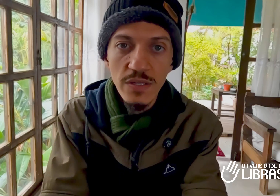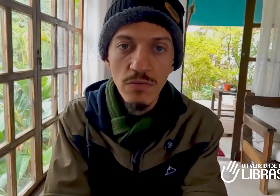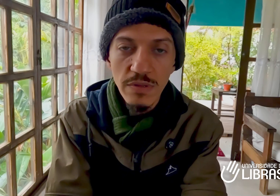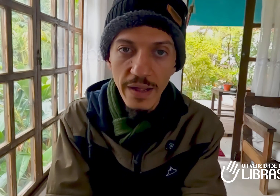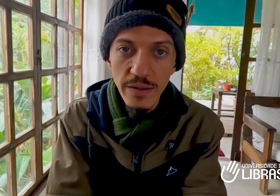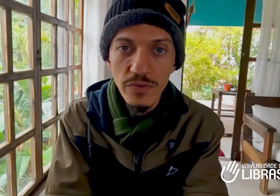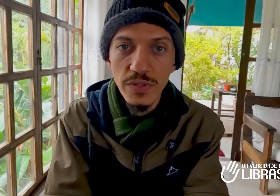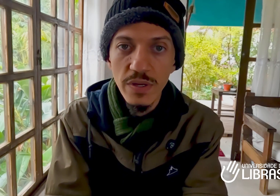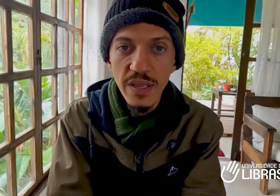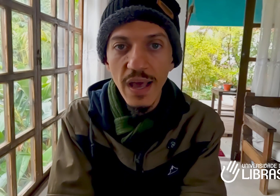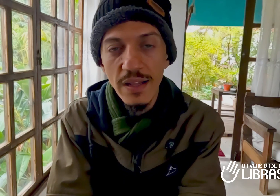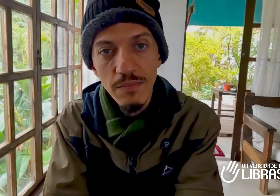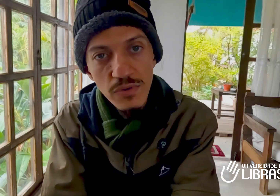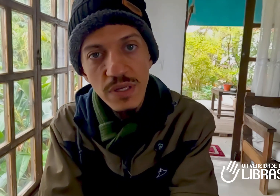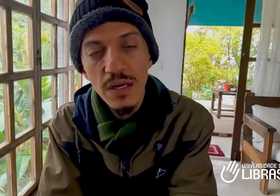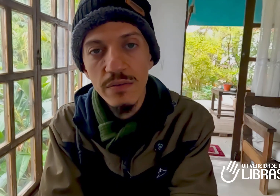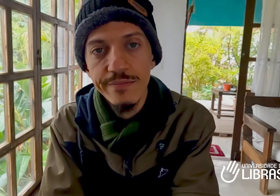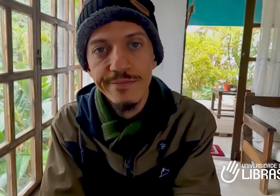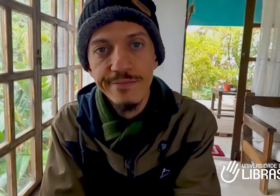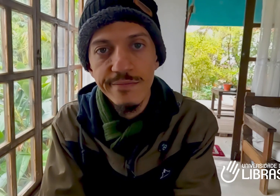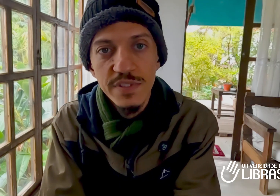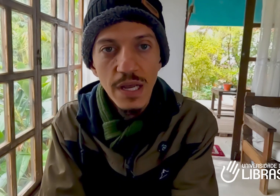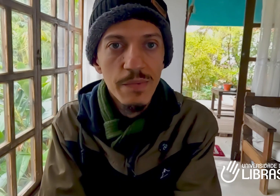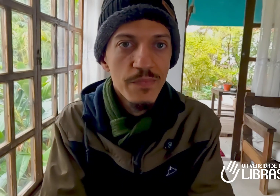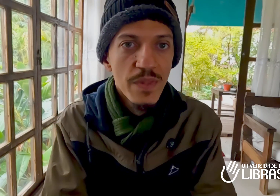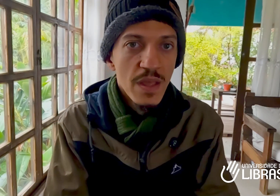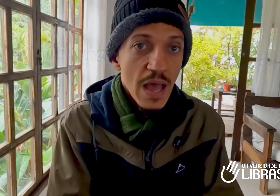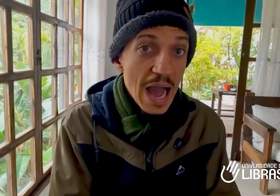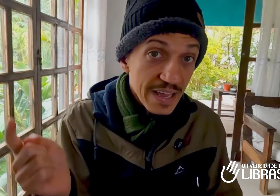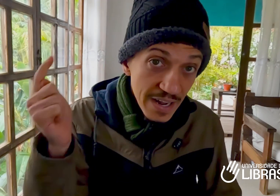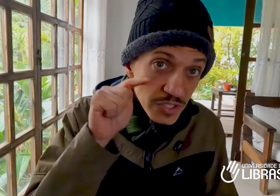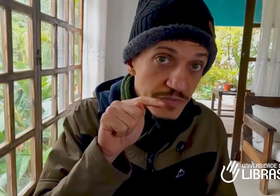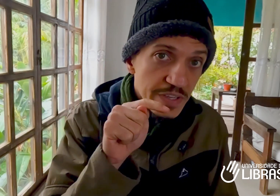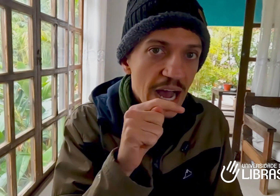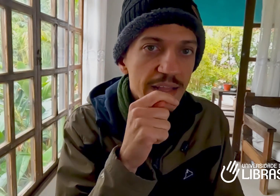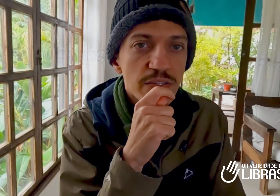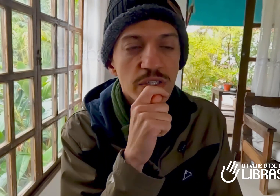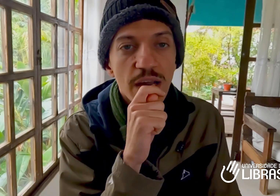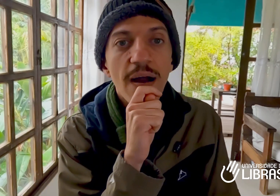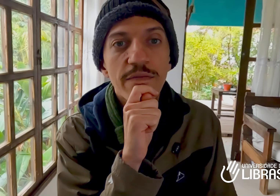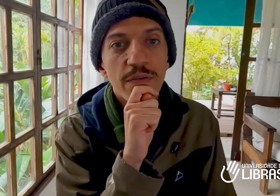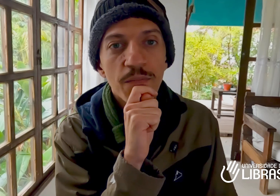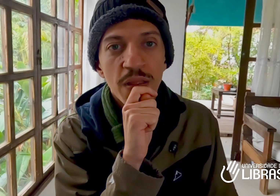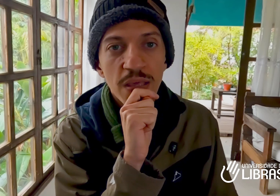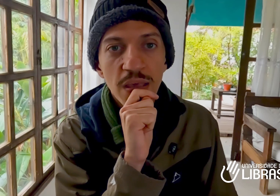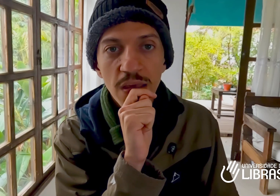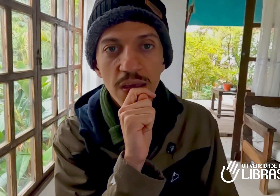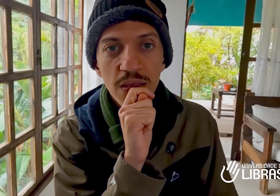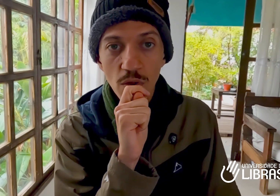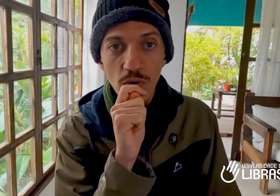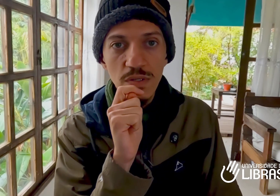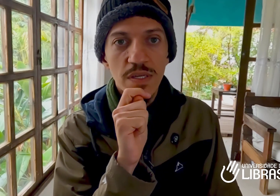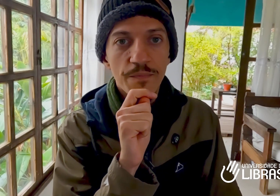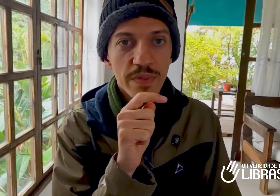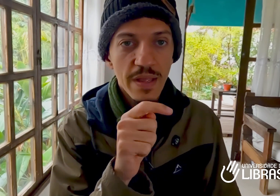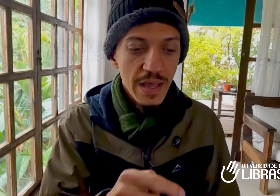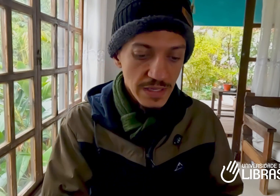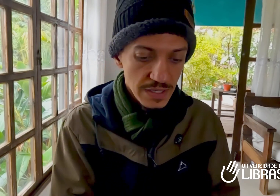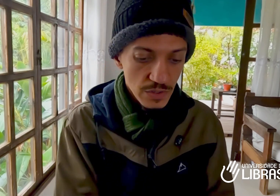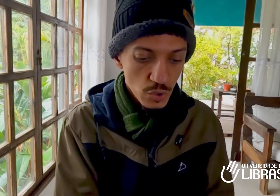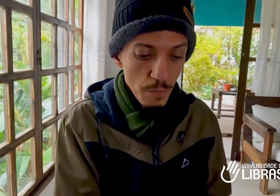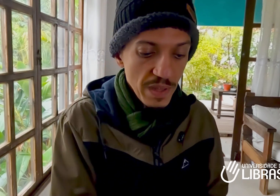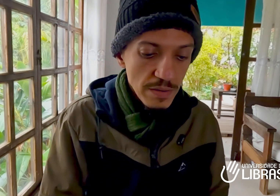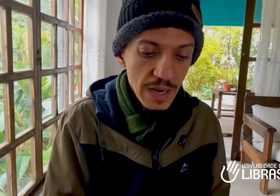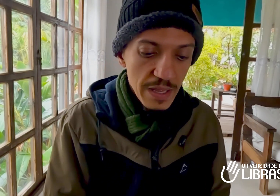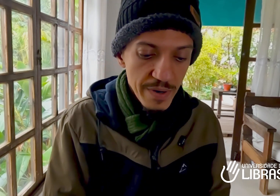os resultados que ela está buscando, sabe? A grande virada de chave que trouxe, né,